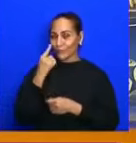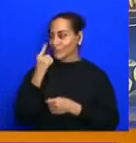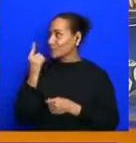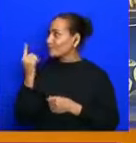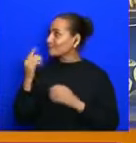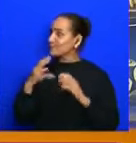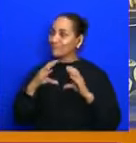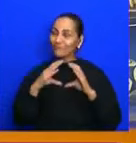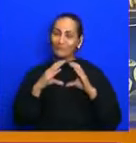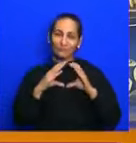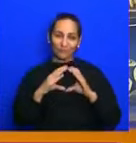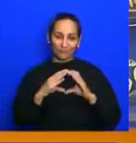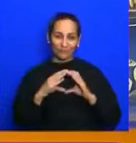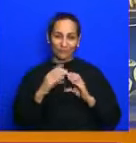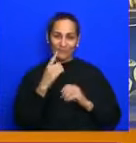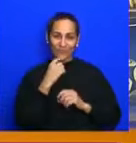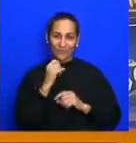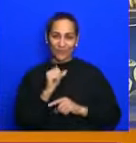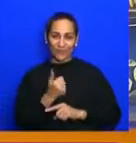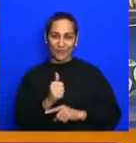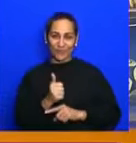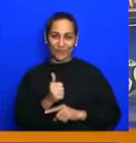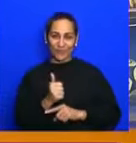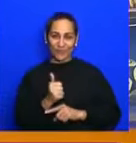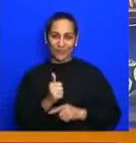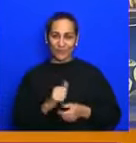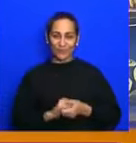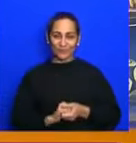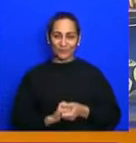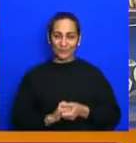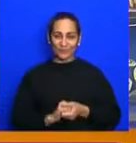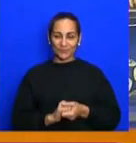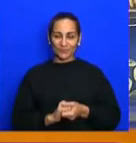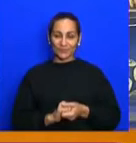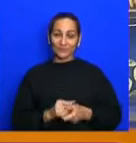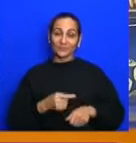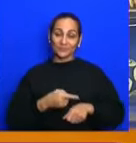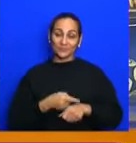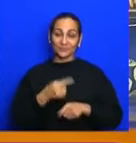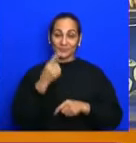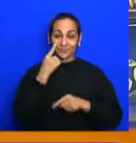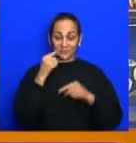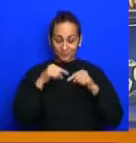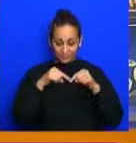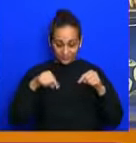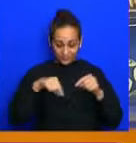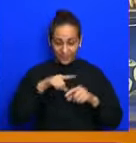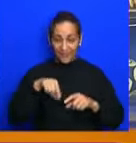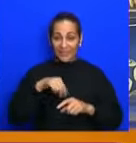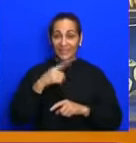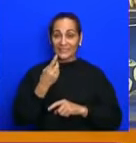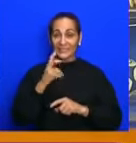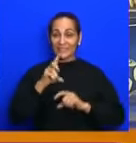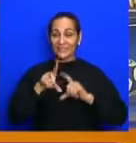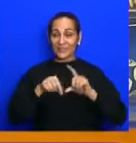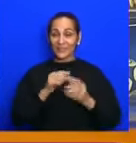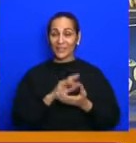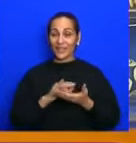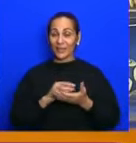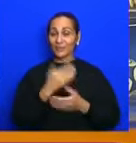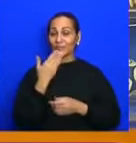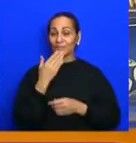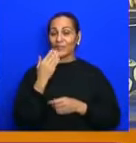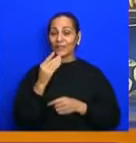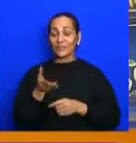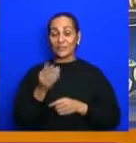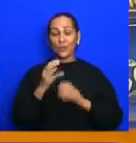Fácil. Bola vermelha 11, vermelha número 11. Agora vamos conferir as 15 dezenas sorteadas na Loto